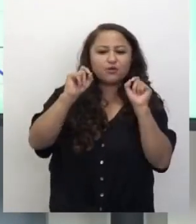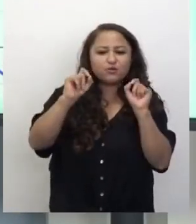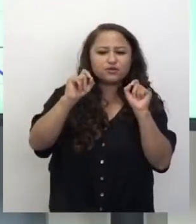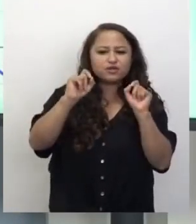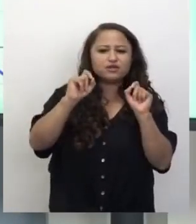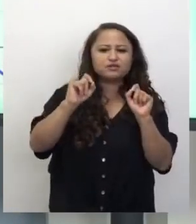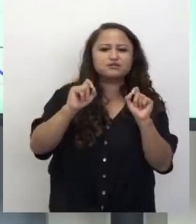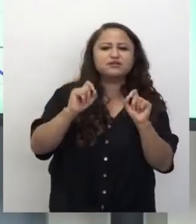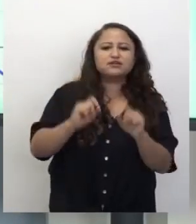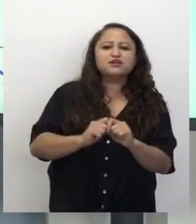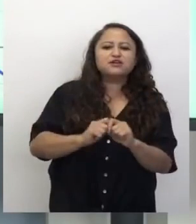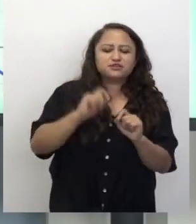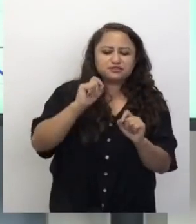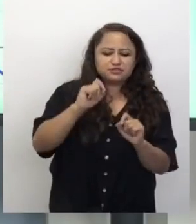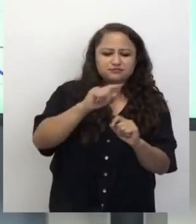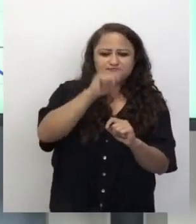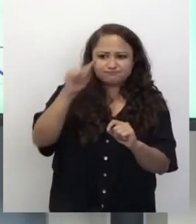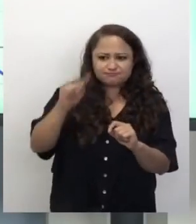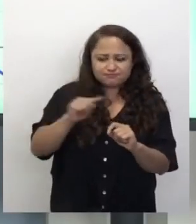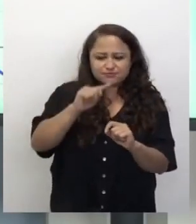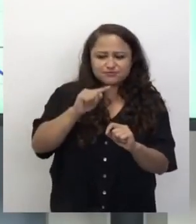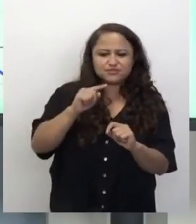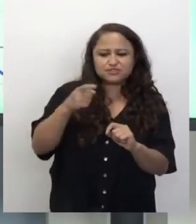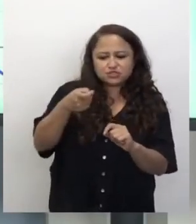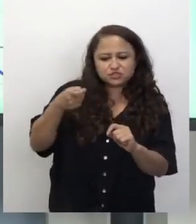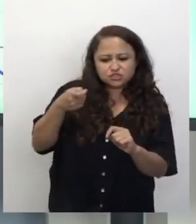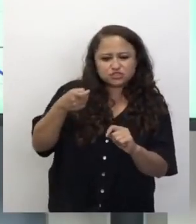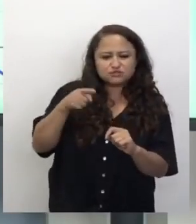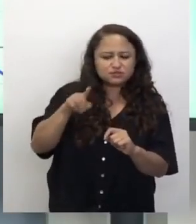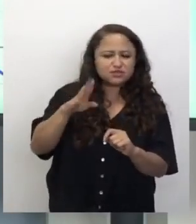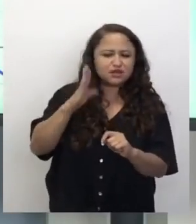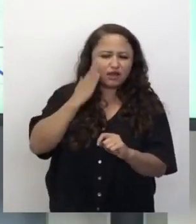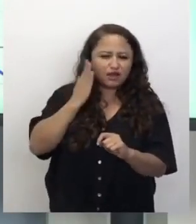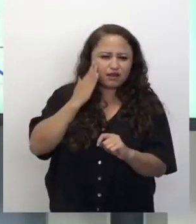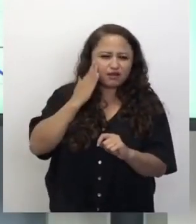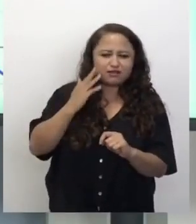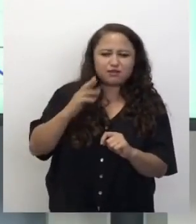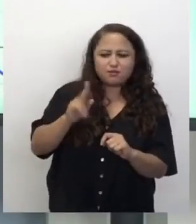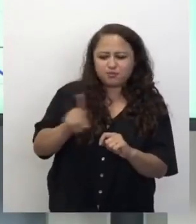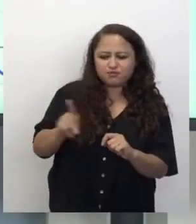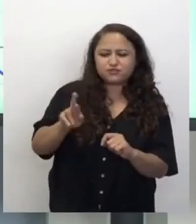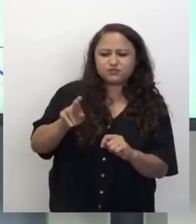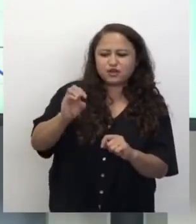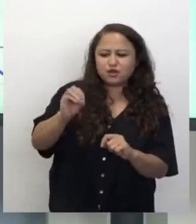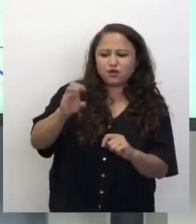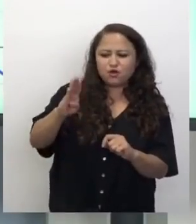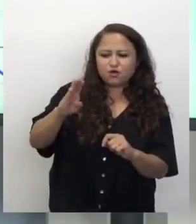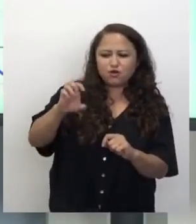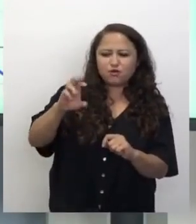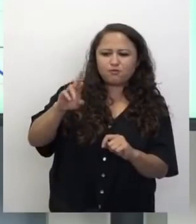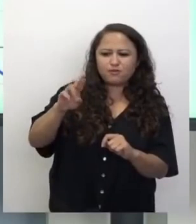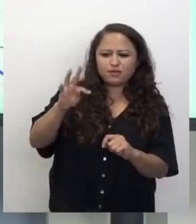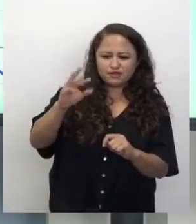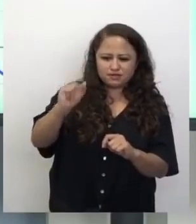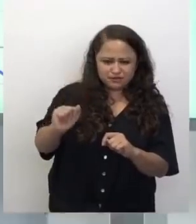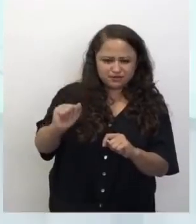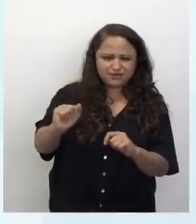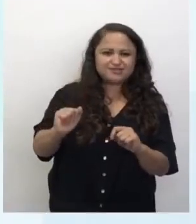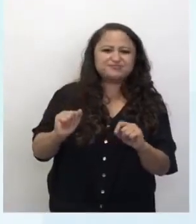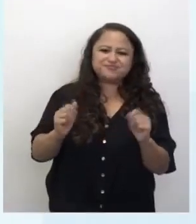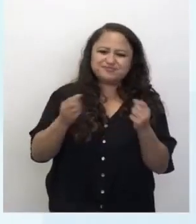x. Você assistiu às aulas da professora Roberta, certo? Muito bem. Então, vem comigo para